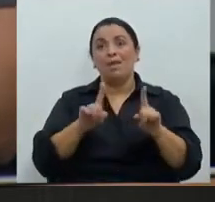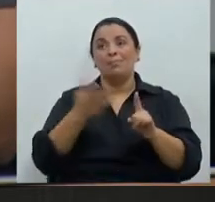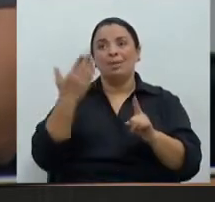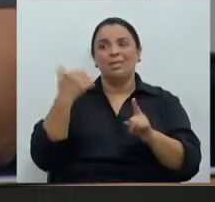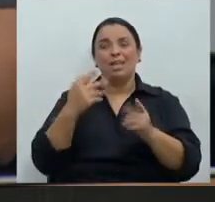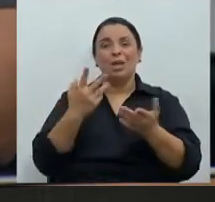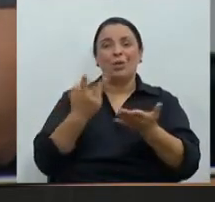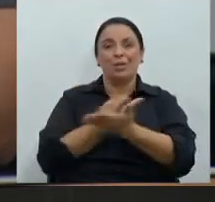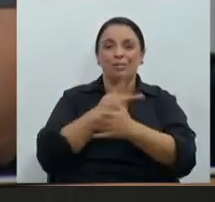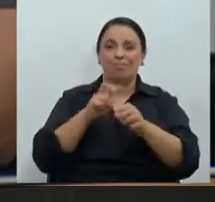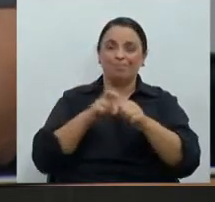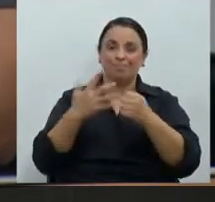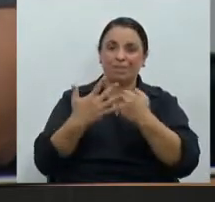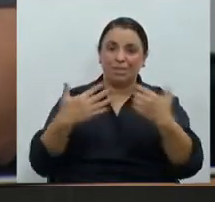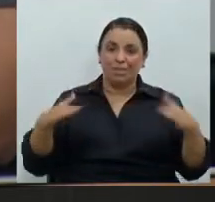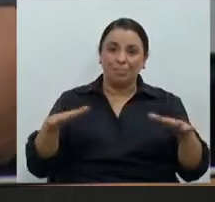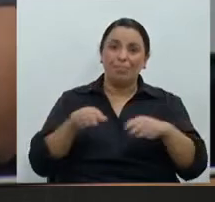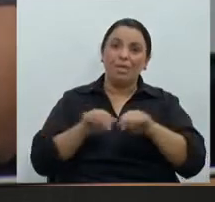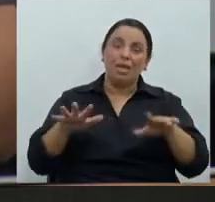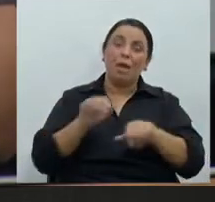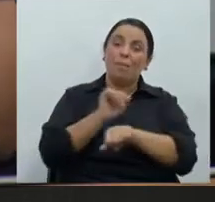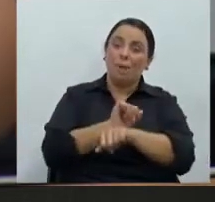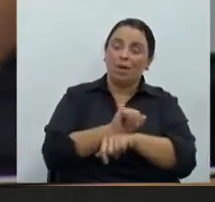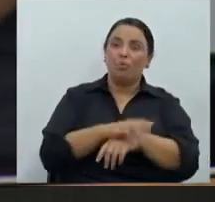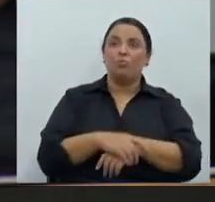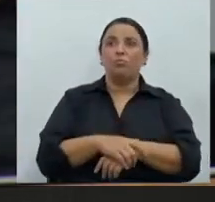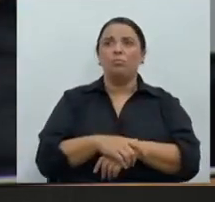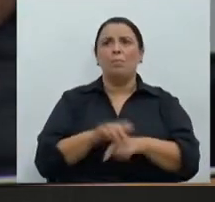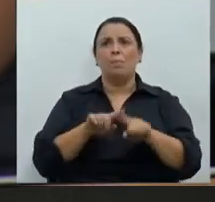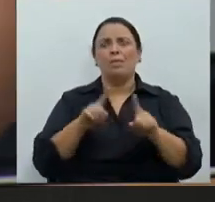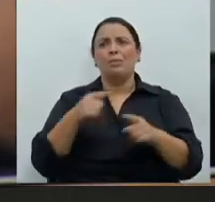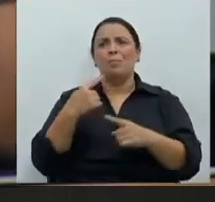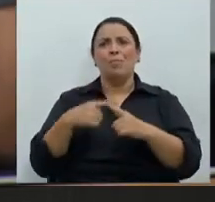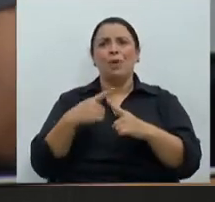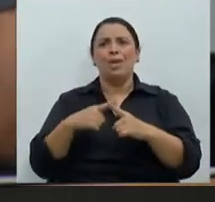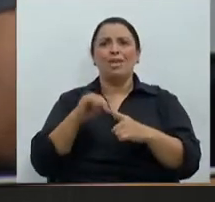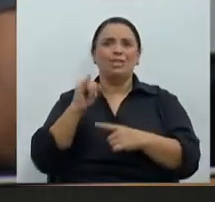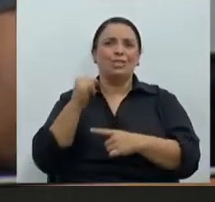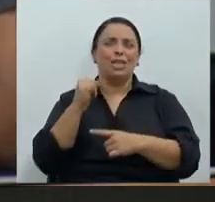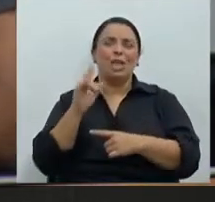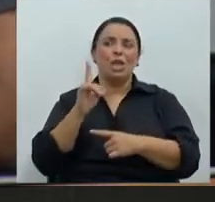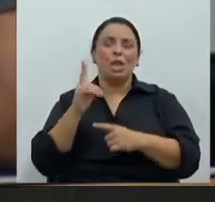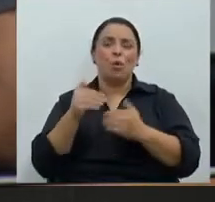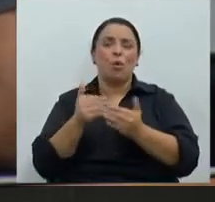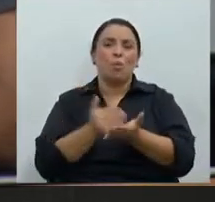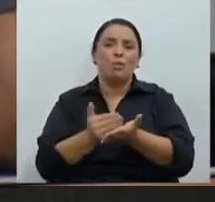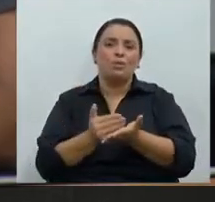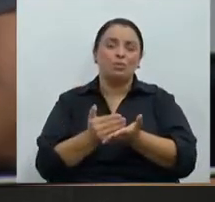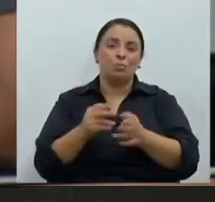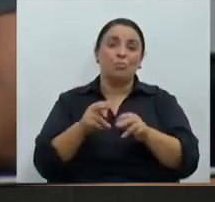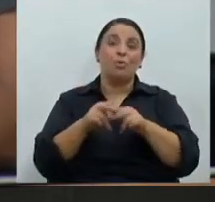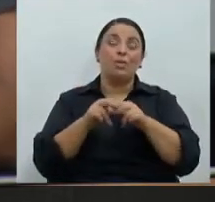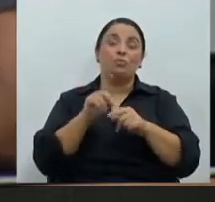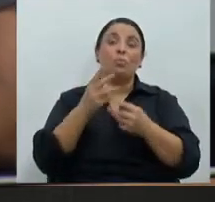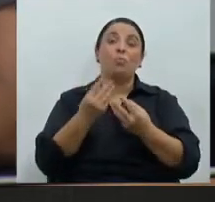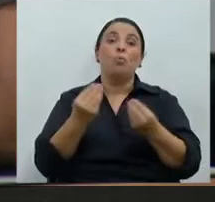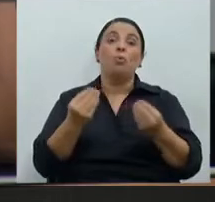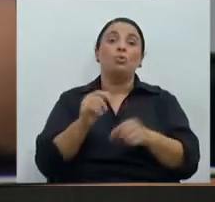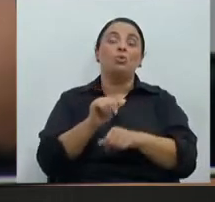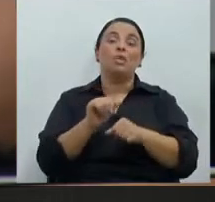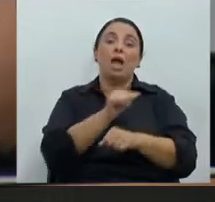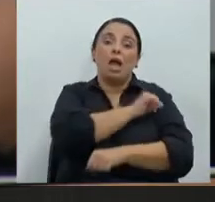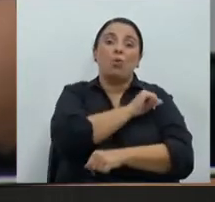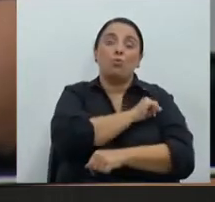iniciamos agora, imediatamente, no início de 2022? porque muitos dos nossos estudantes não